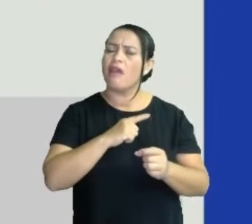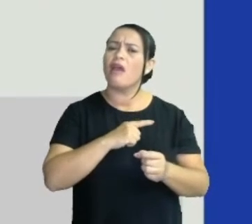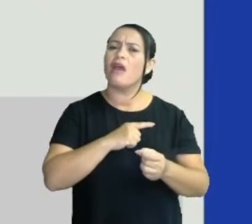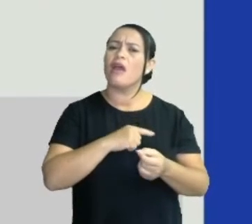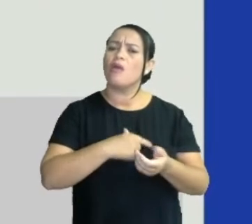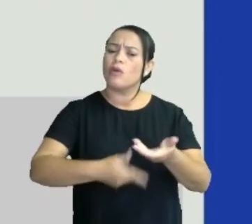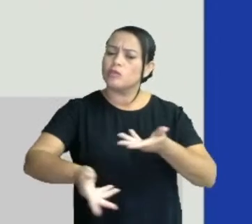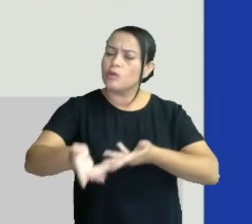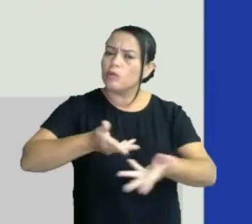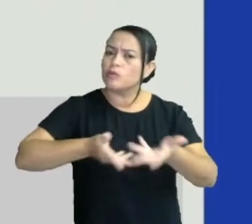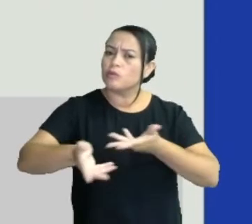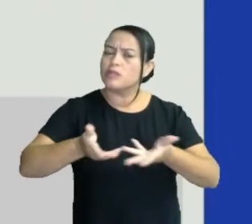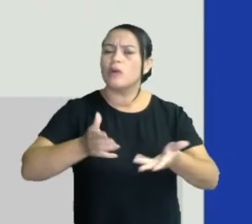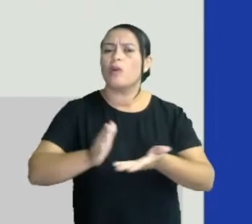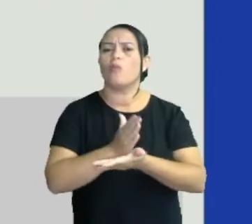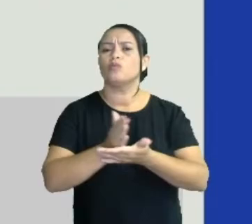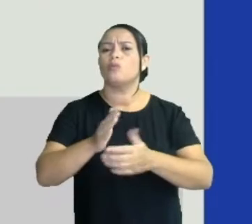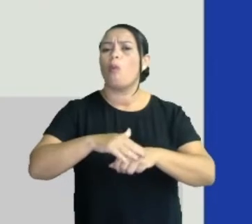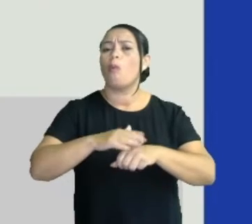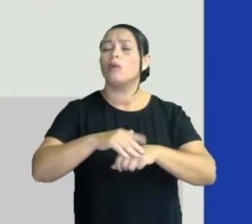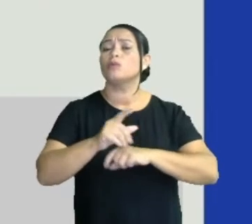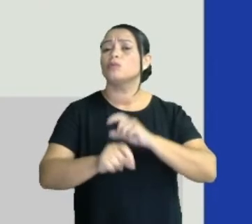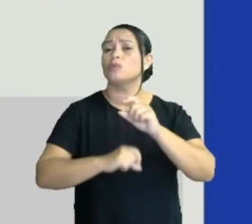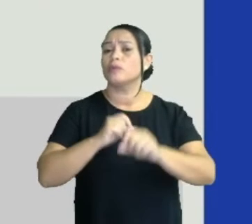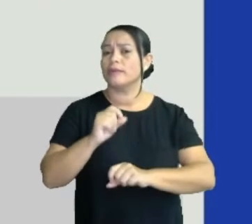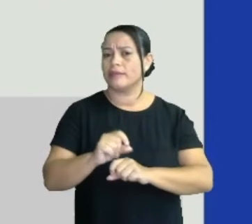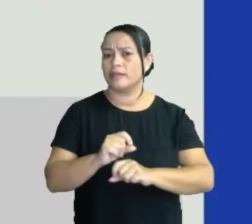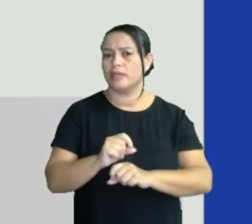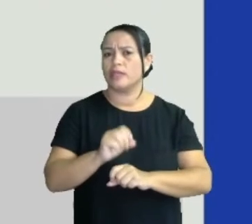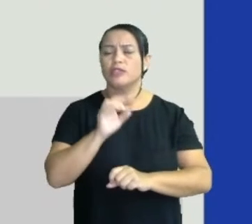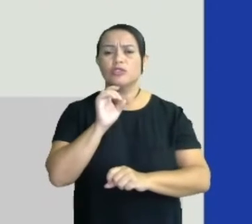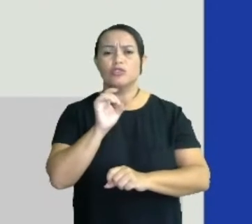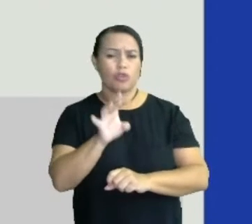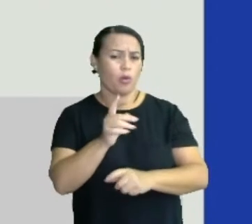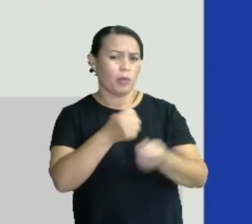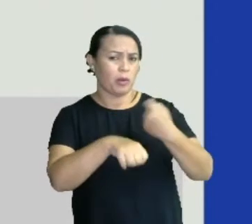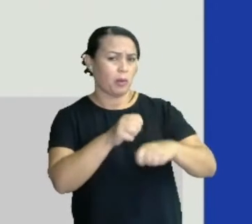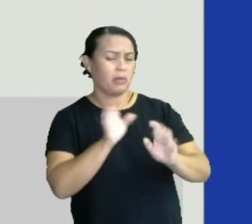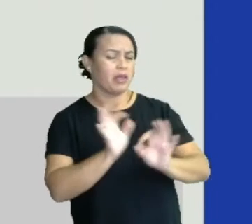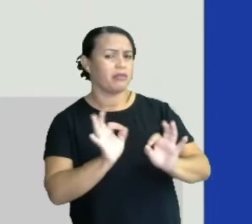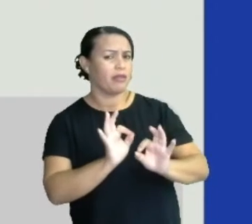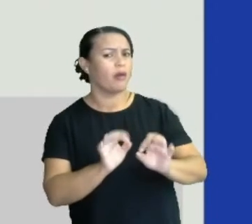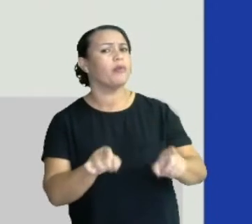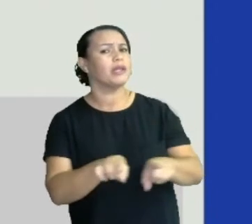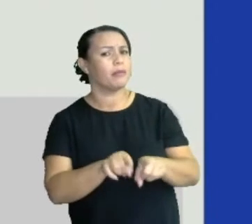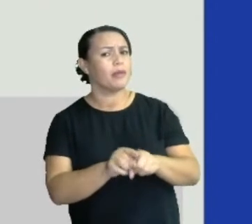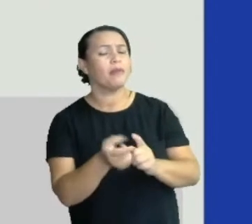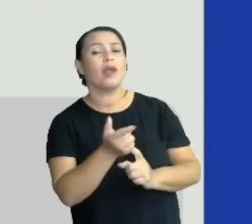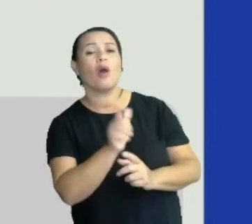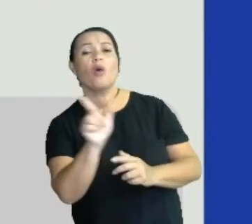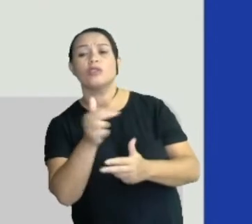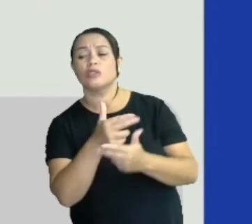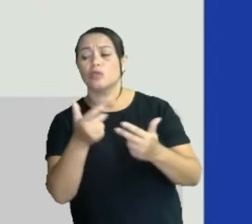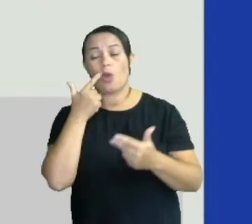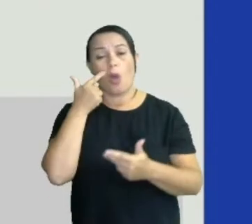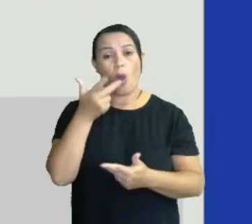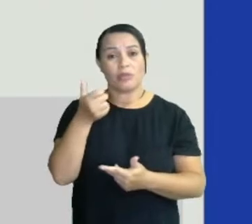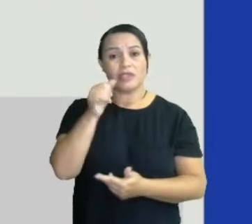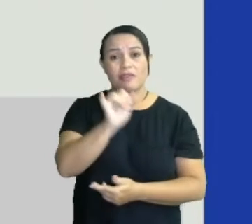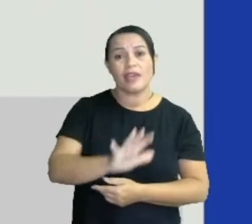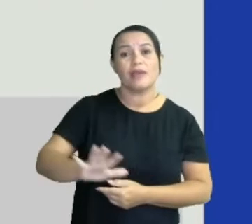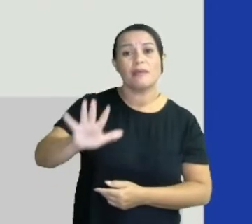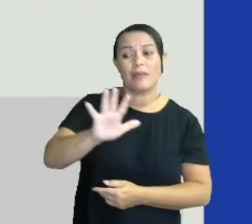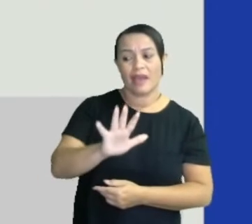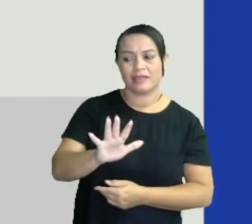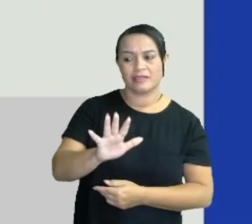em determinado momento não apenas para a economia, porque se vocês observarem nessa imagem de Tarsila